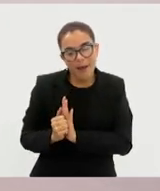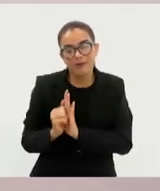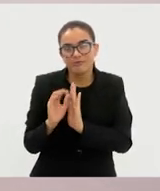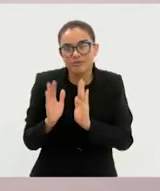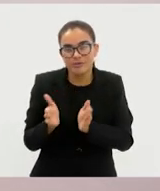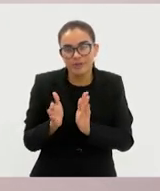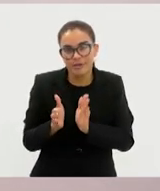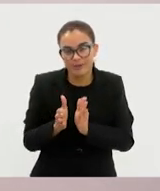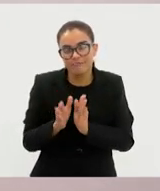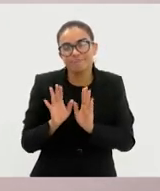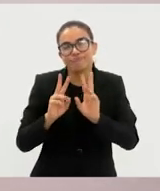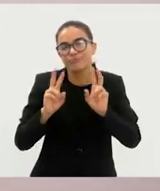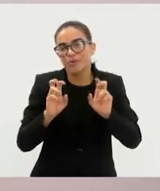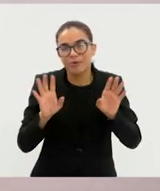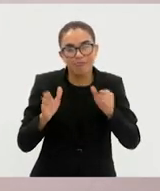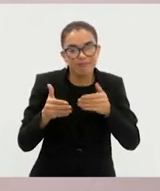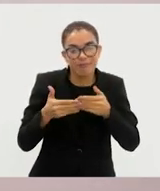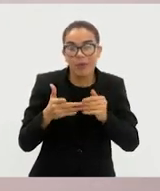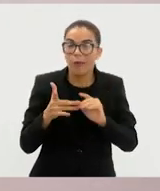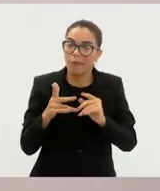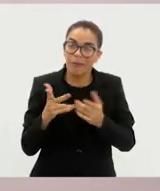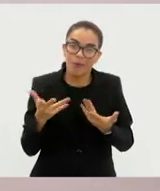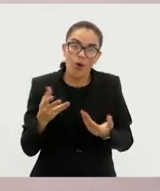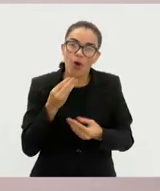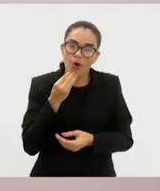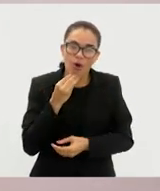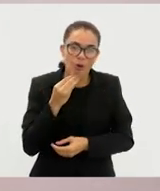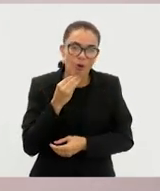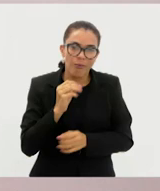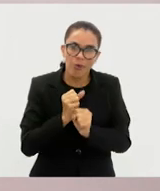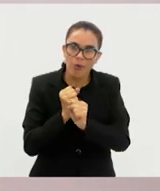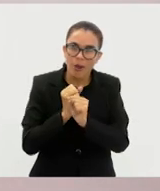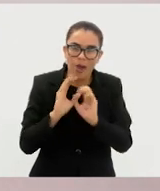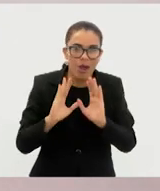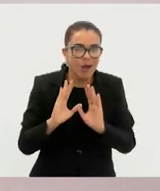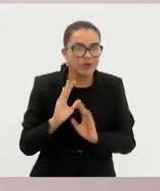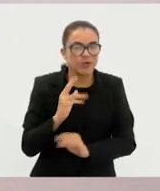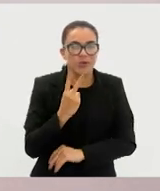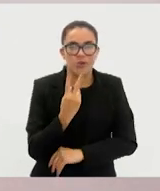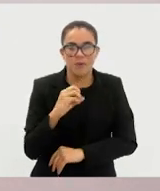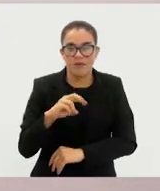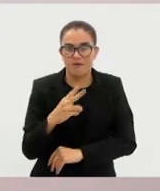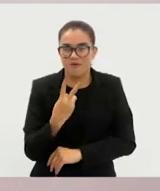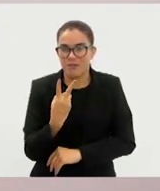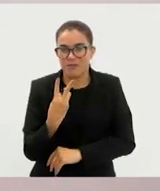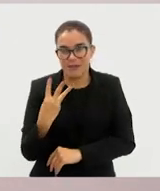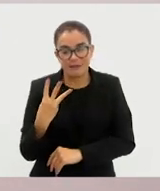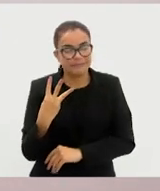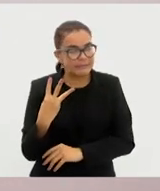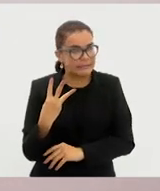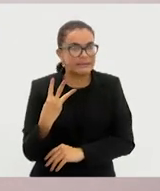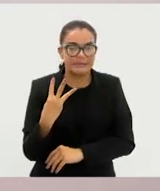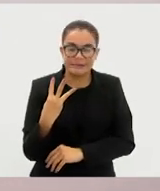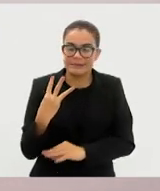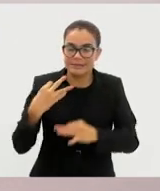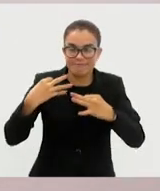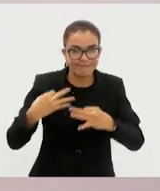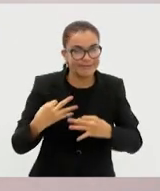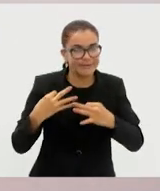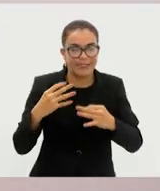assim, inegável que foi um ano difícil, mas, assim, graças à unidade dos três